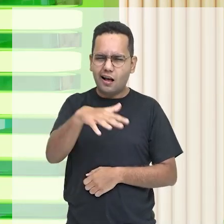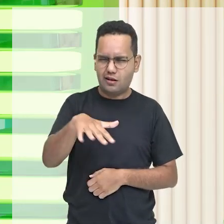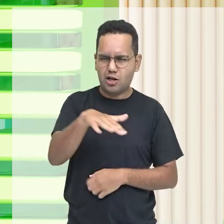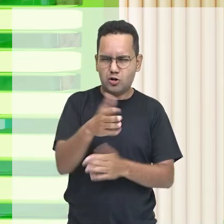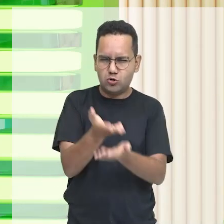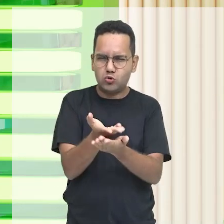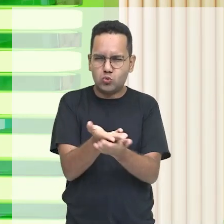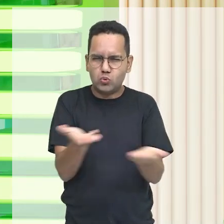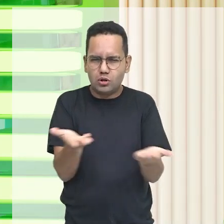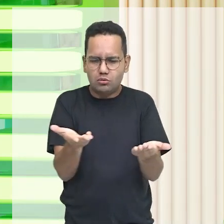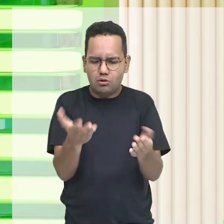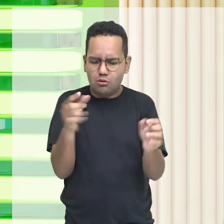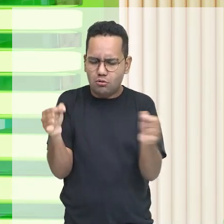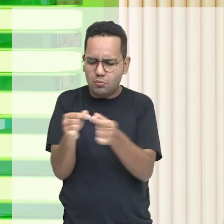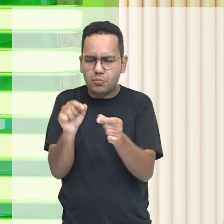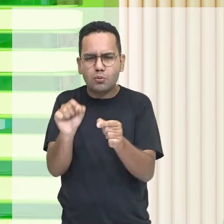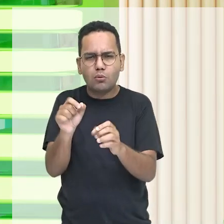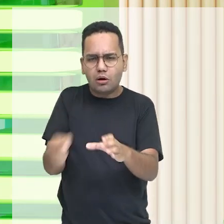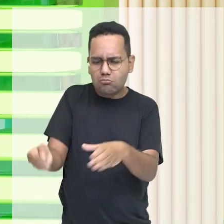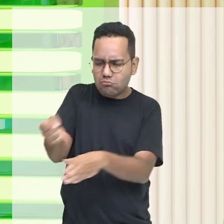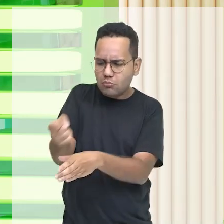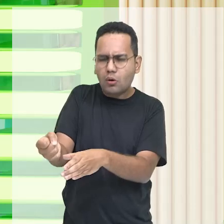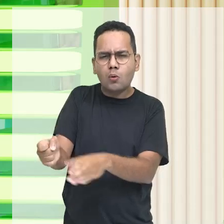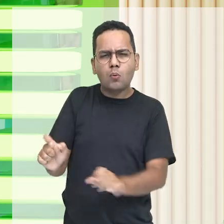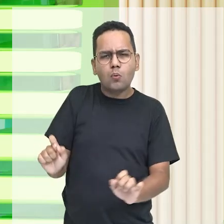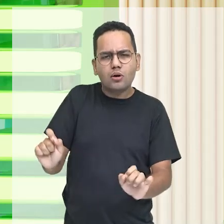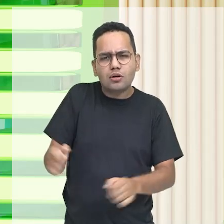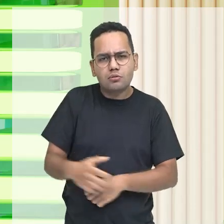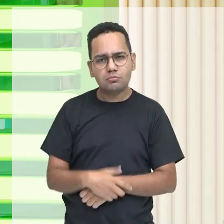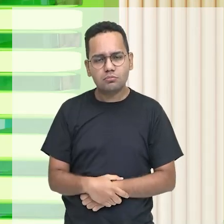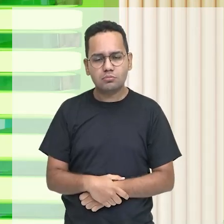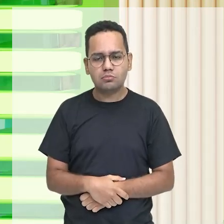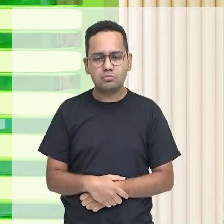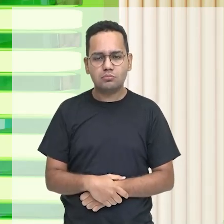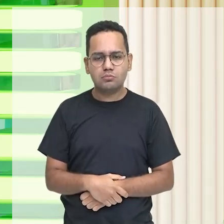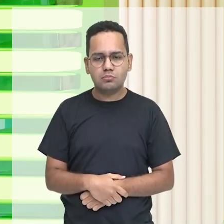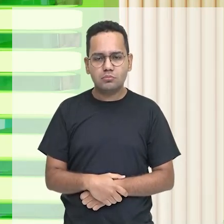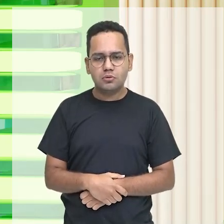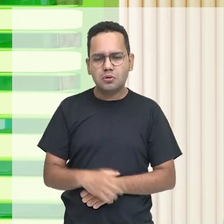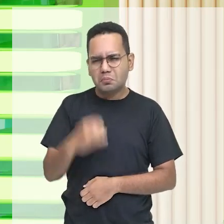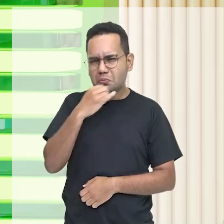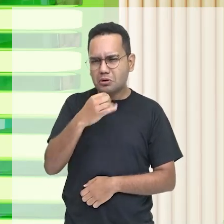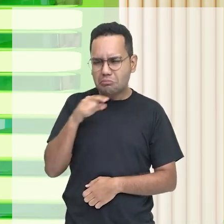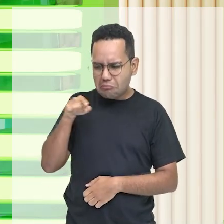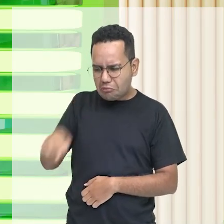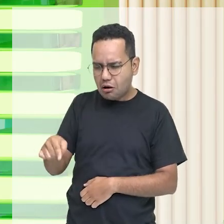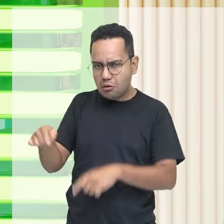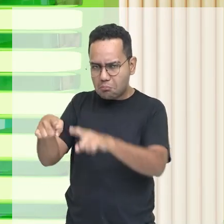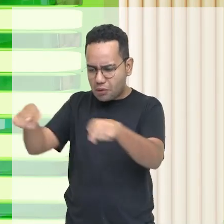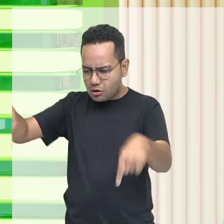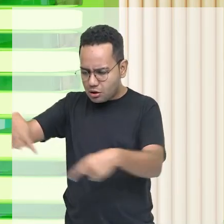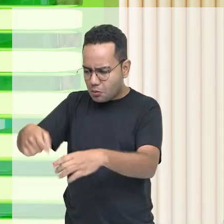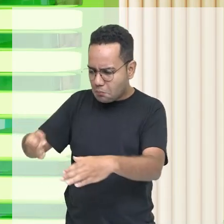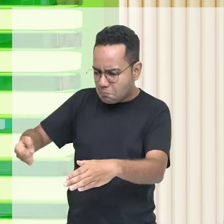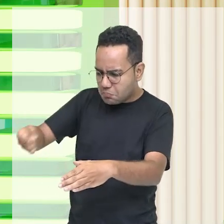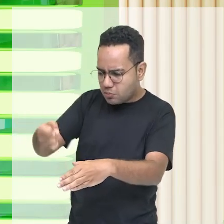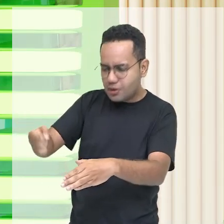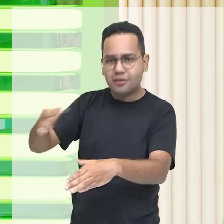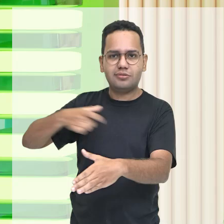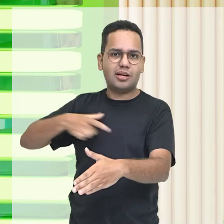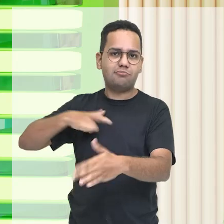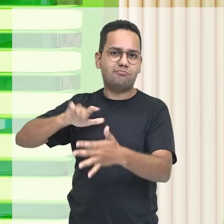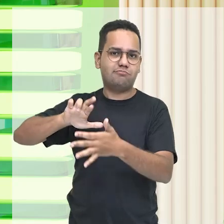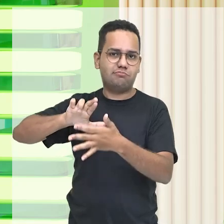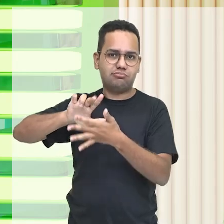a cozinha? Quer dizer o quê? Que a cozinha tem muitos fenômenos que